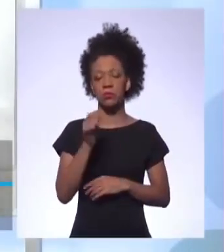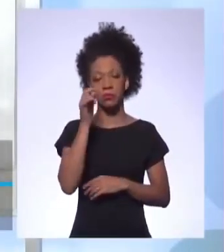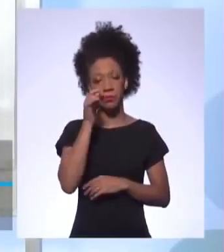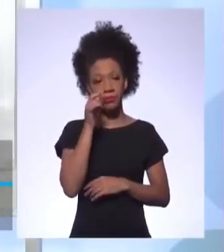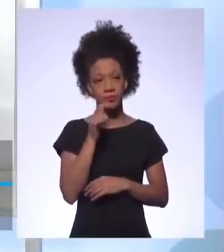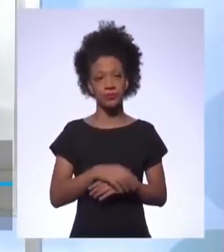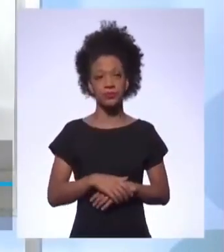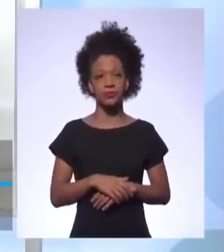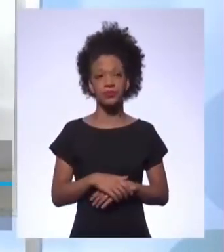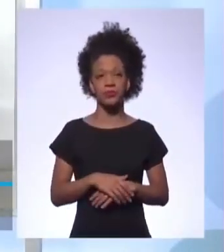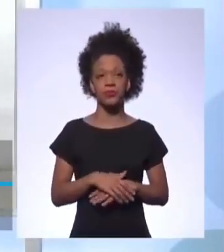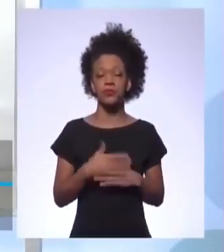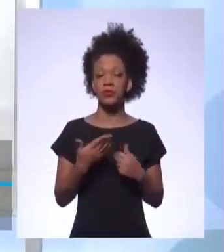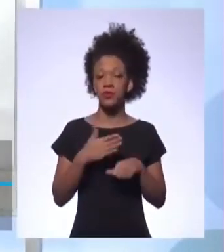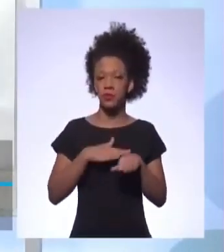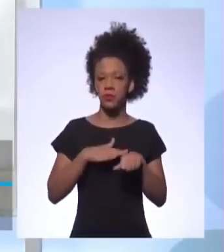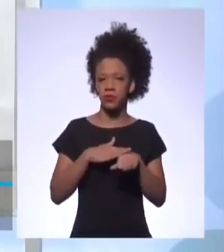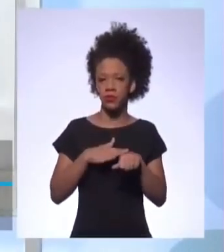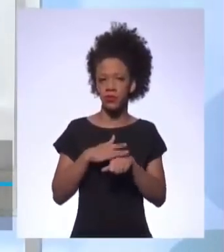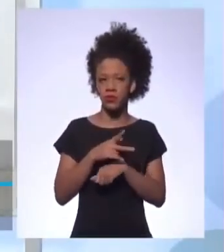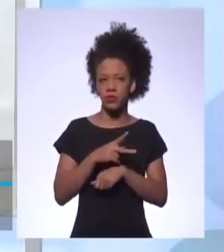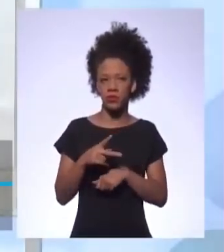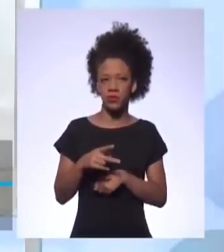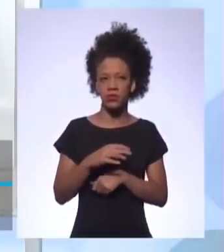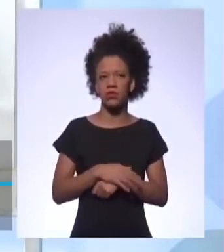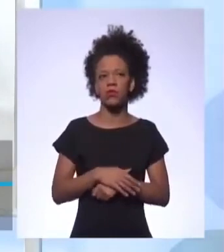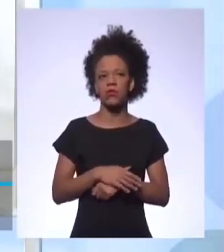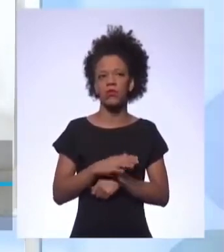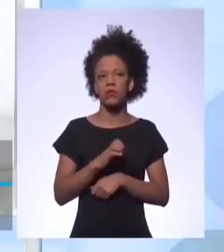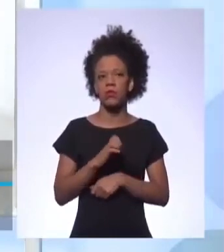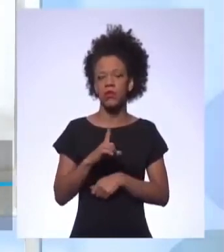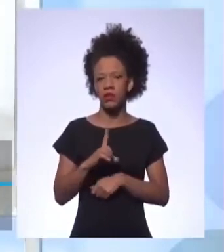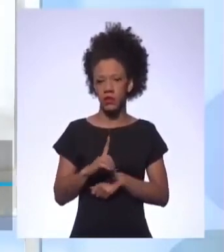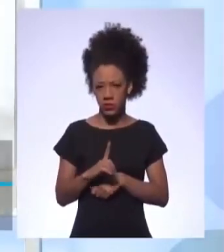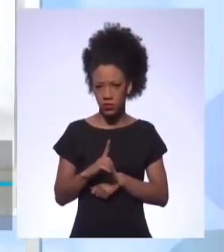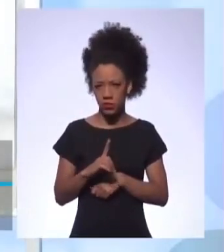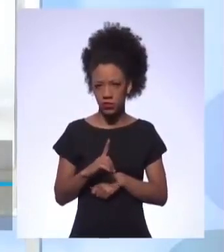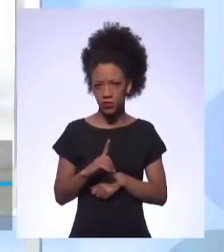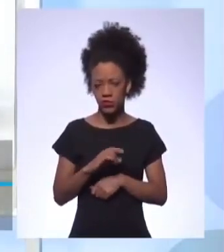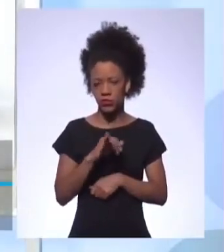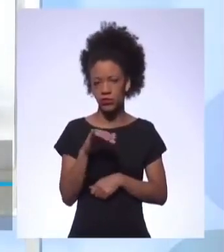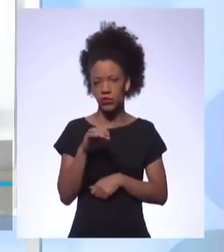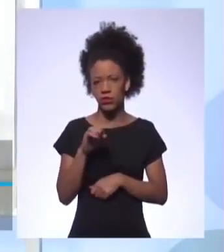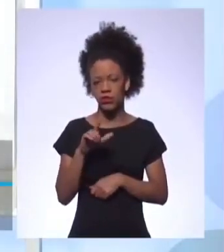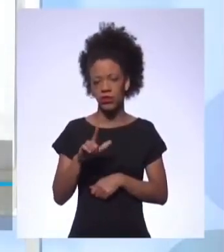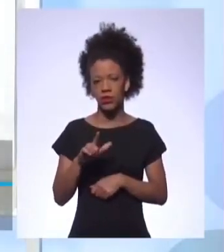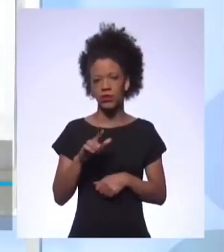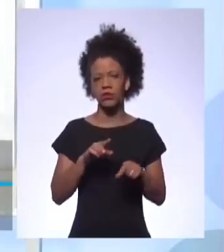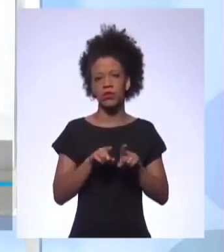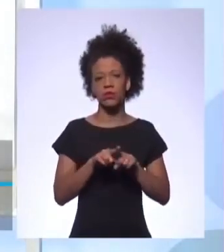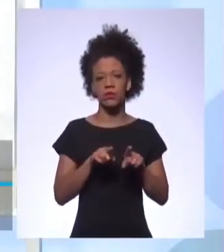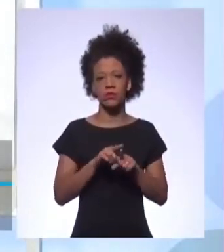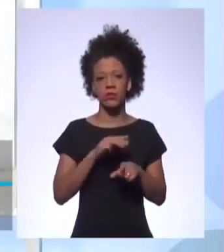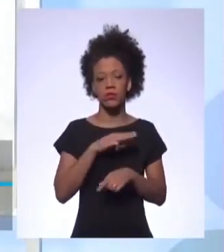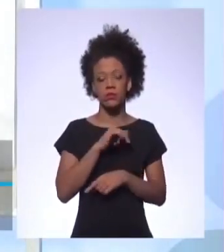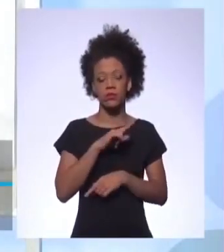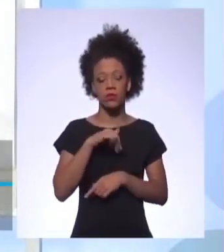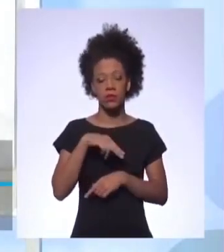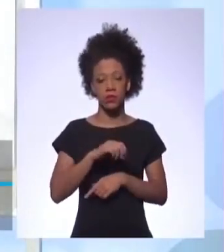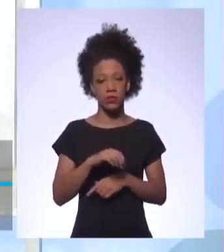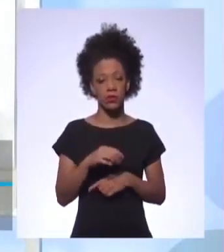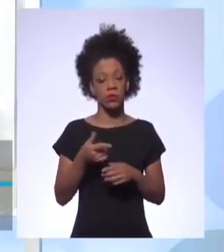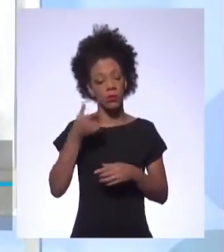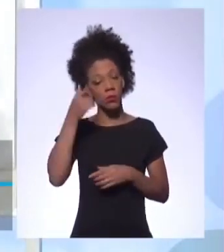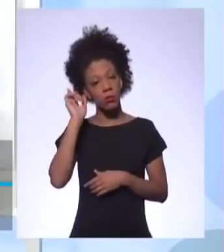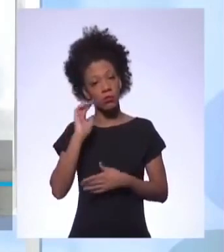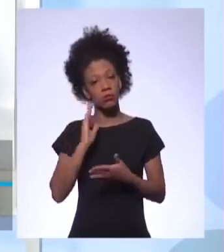Então, conversando com o professor Ed Joel e o professor Magno, ontem eu estudei para dar essa aula. Então, quando